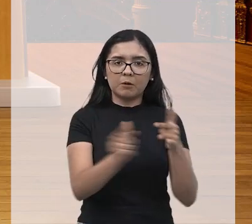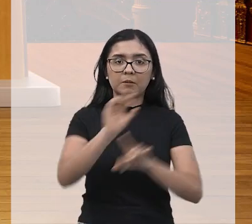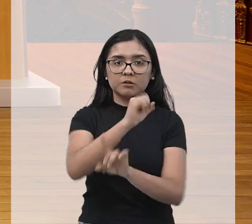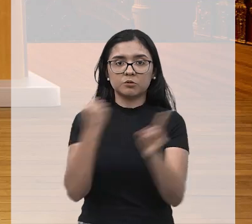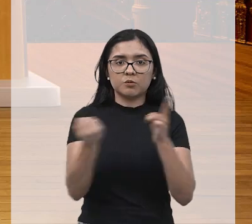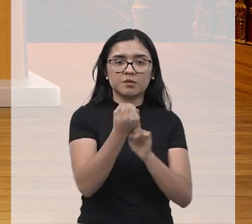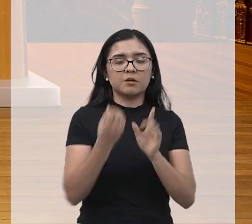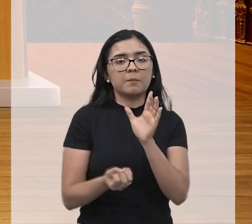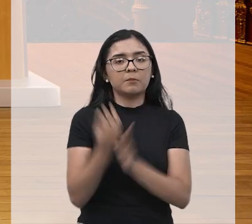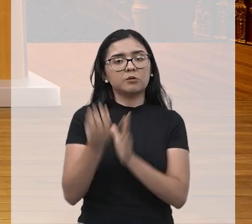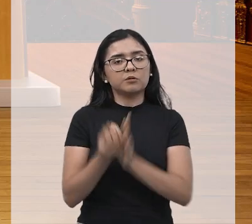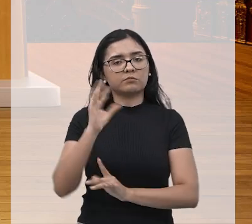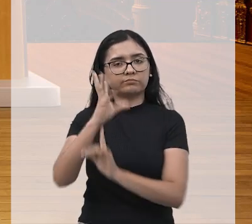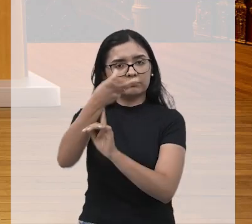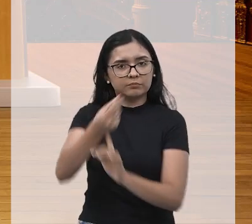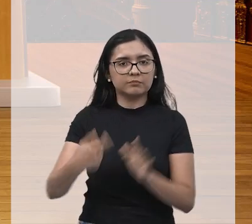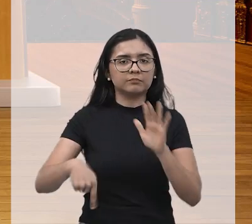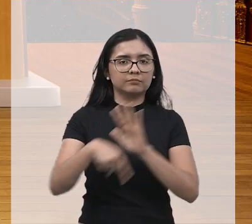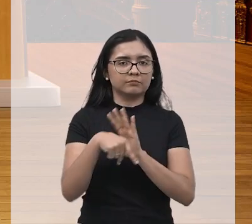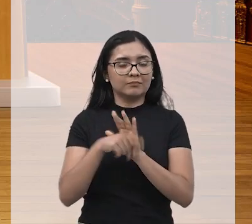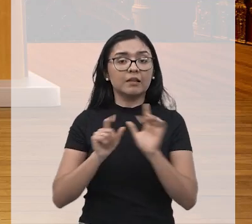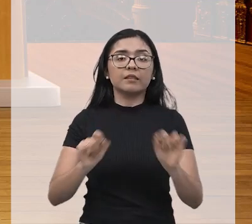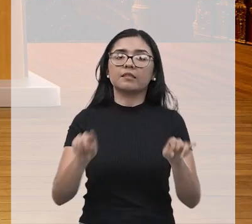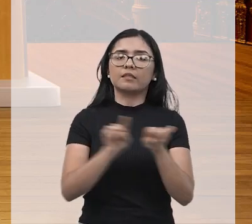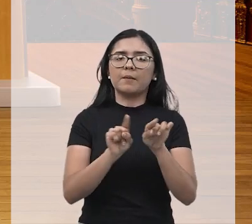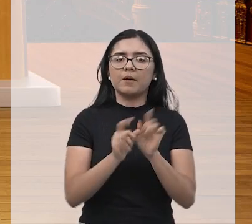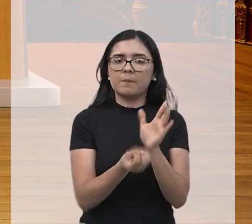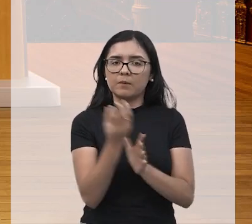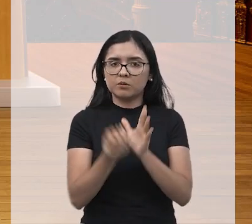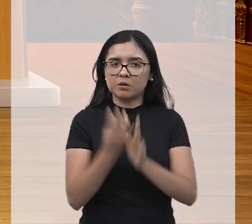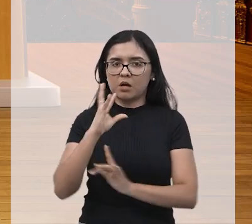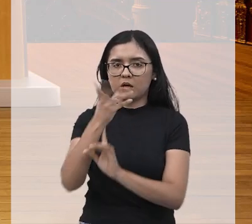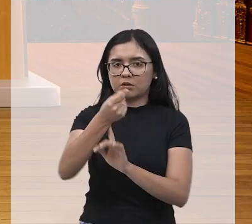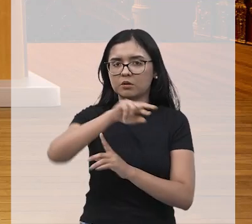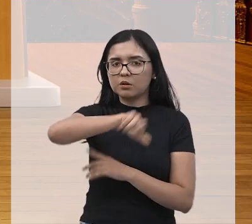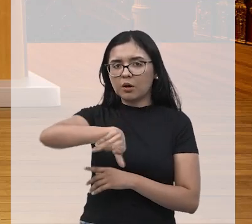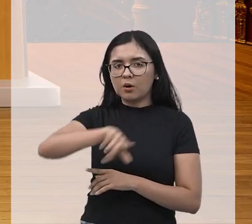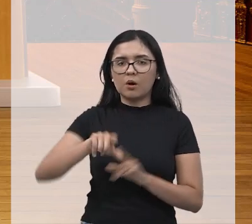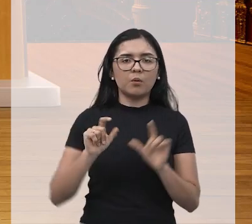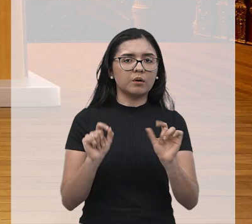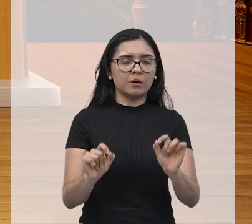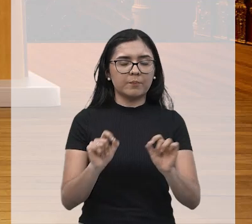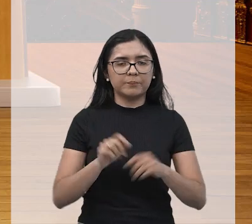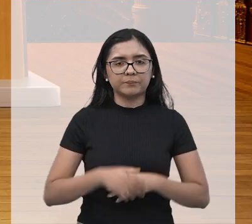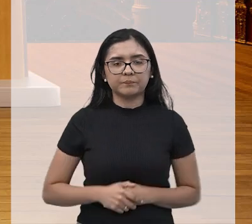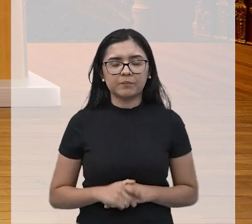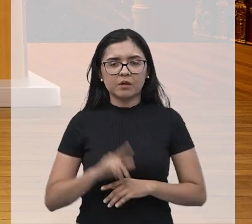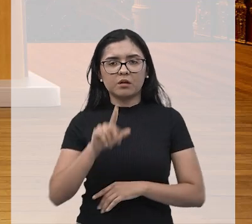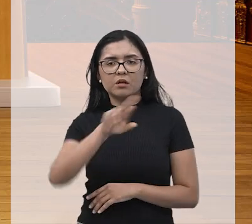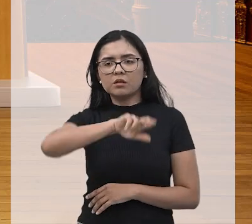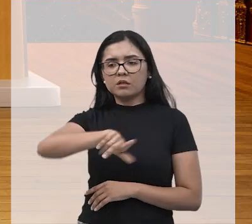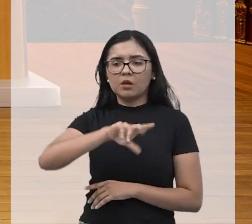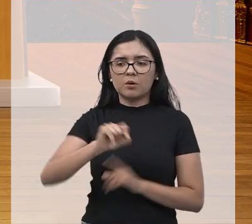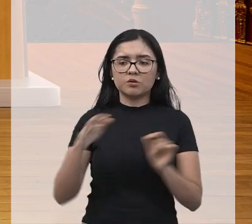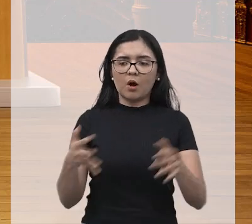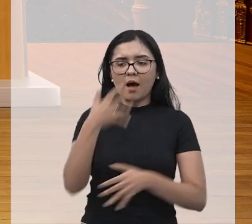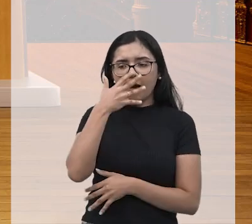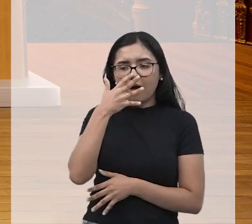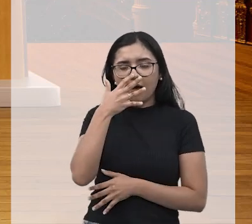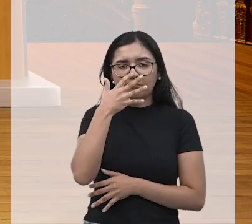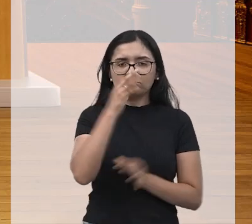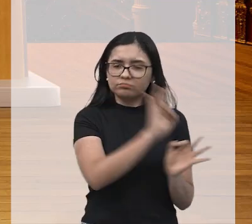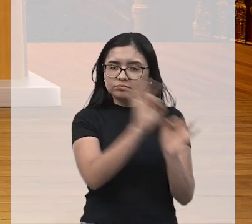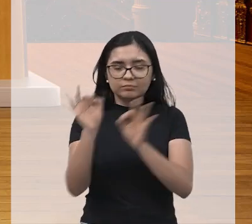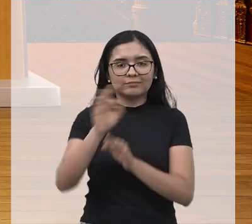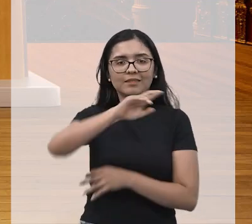produção artística, né? Aí a produção artística ela não está mais como um objeto para contemplação, como a gente